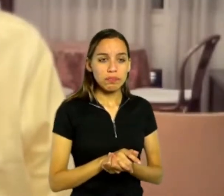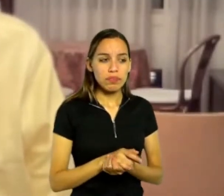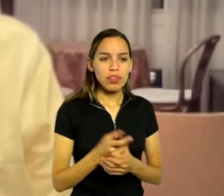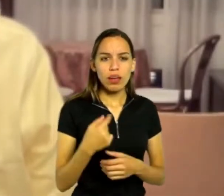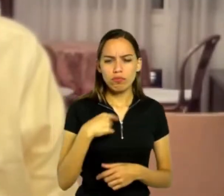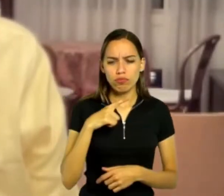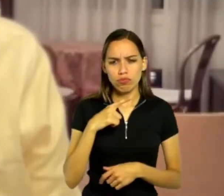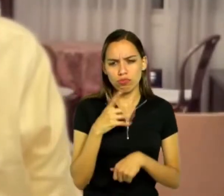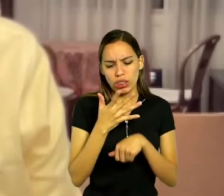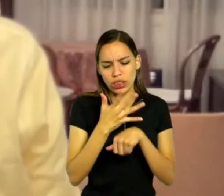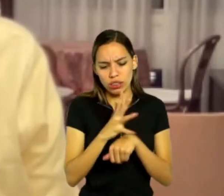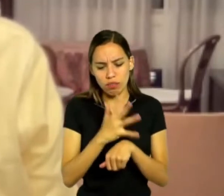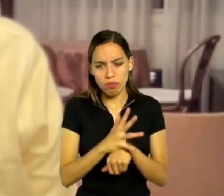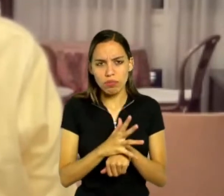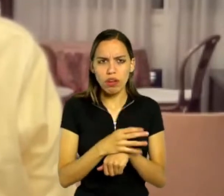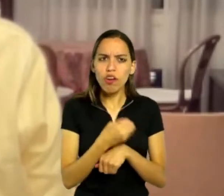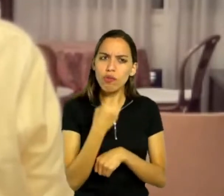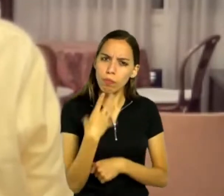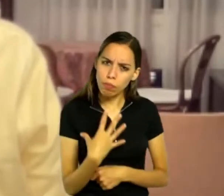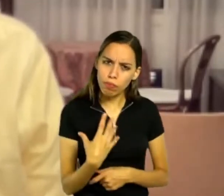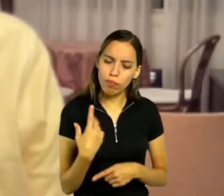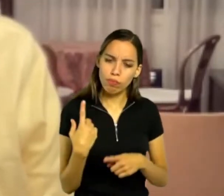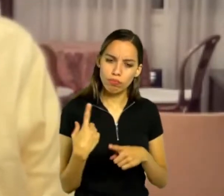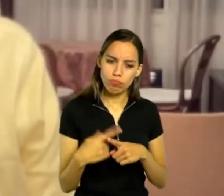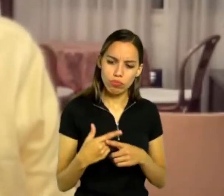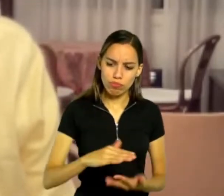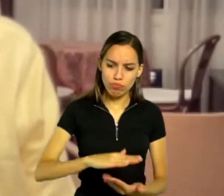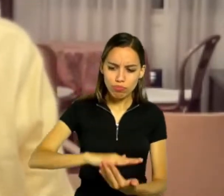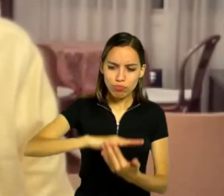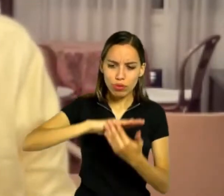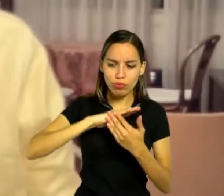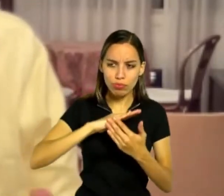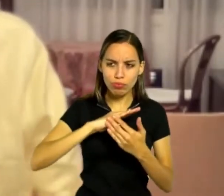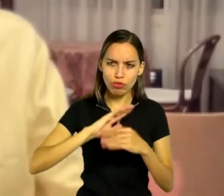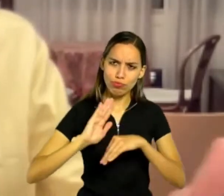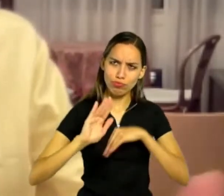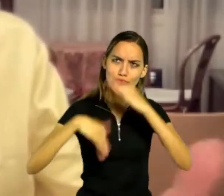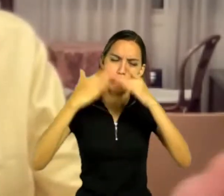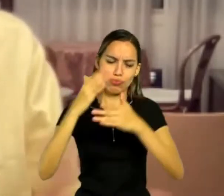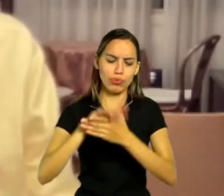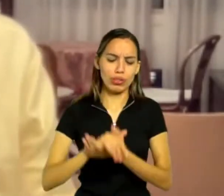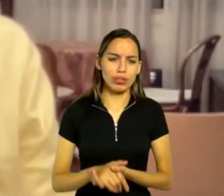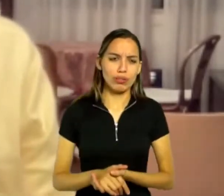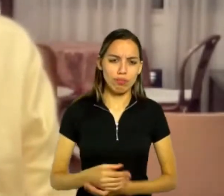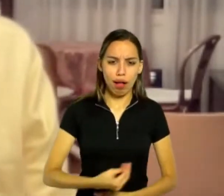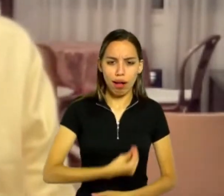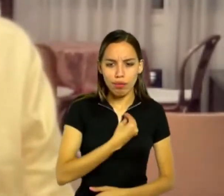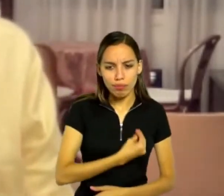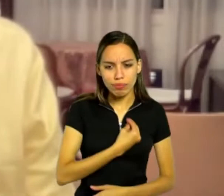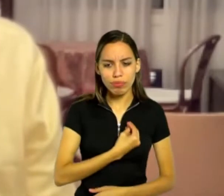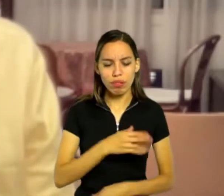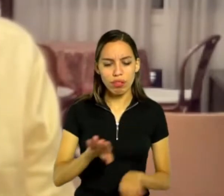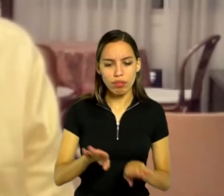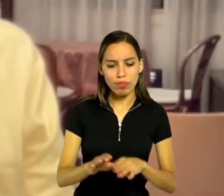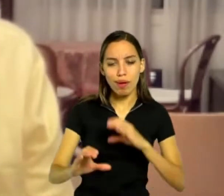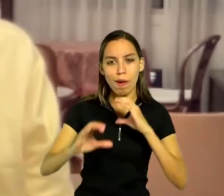foi muito útil, que me ajudou bastante na vida de um modo geral e nessa coisa da comunicação,